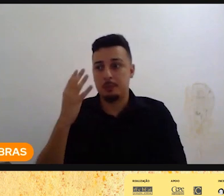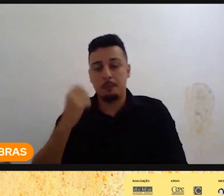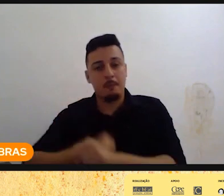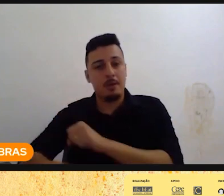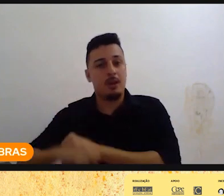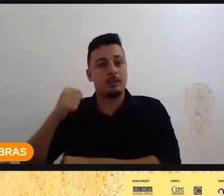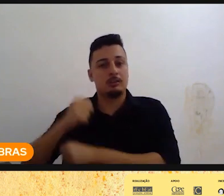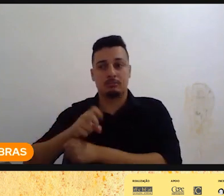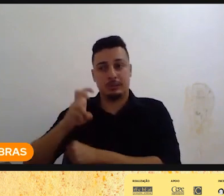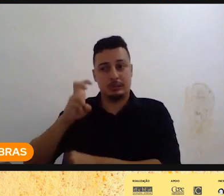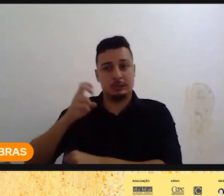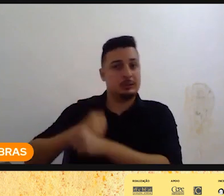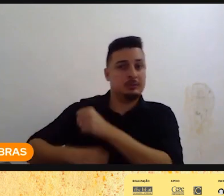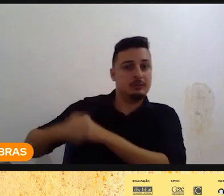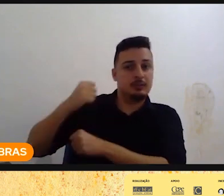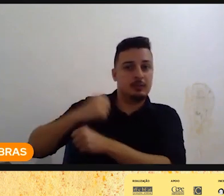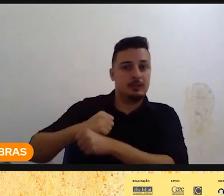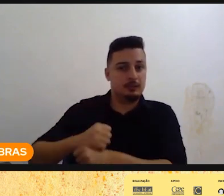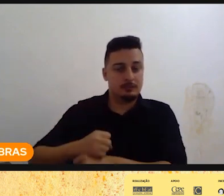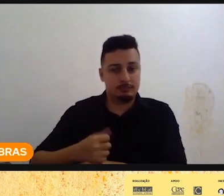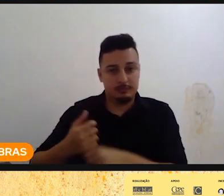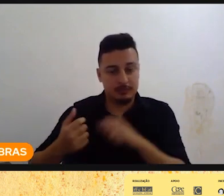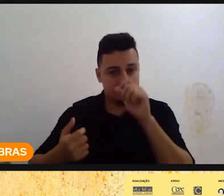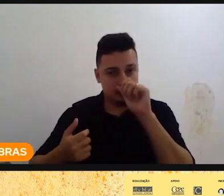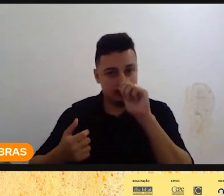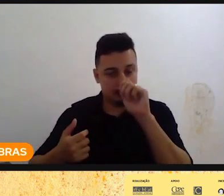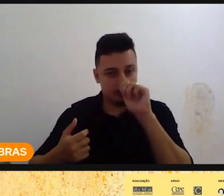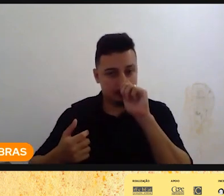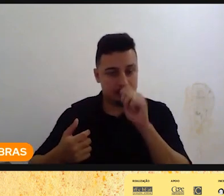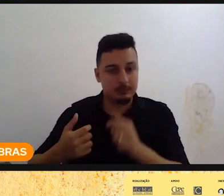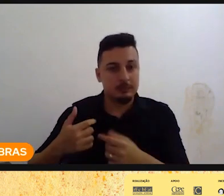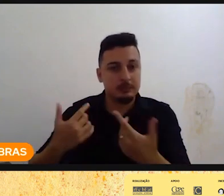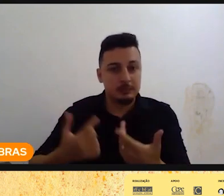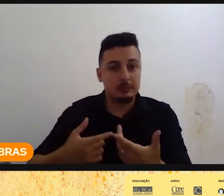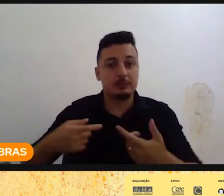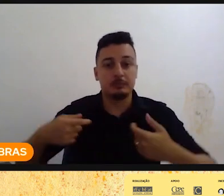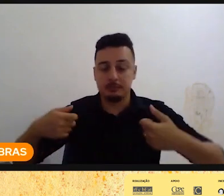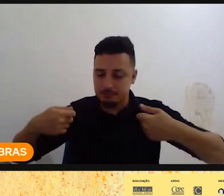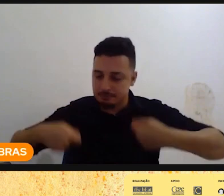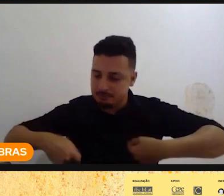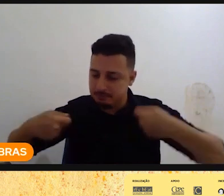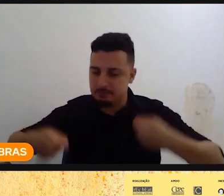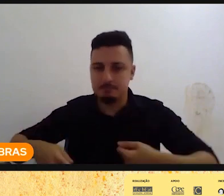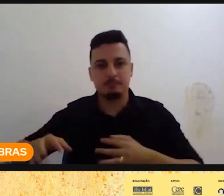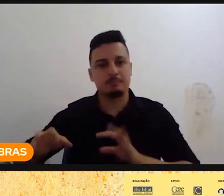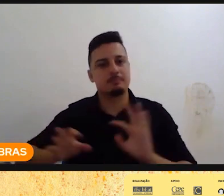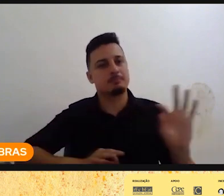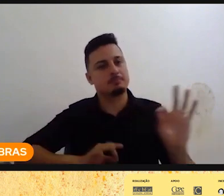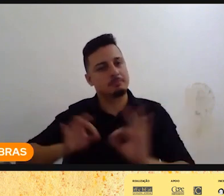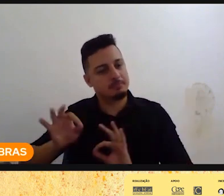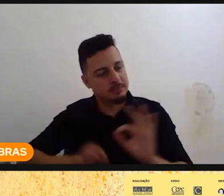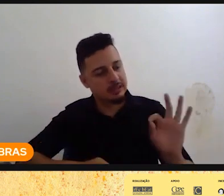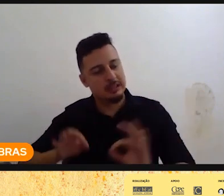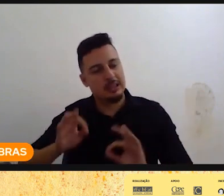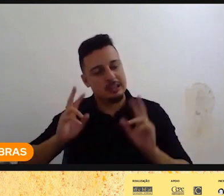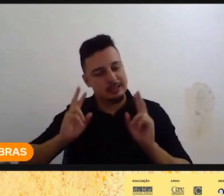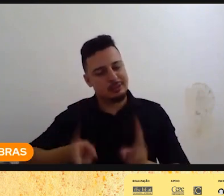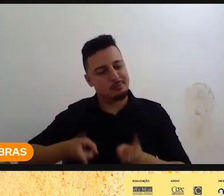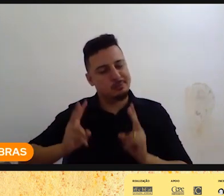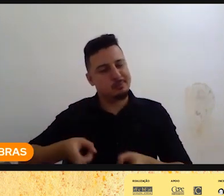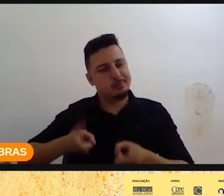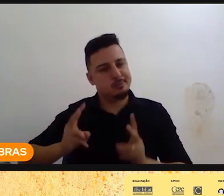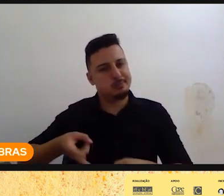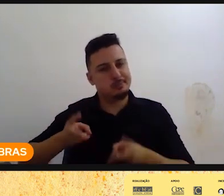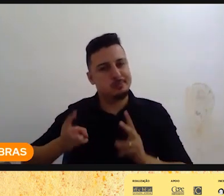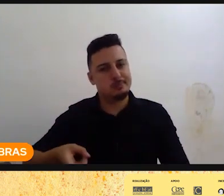era assim. Então, é um trabalho realmente árduo de entidades, associações, setor que está sempre, do próprio mercado, que está